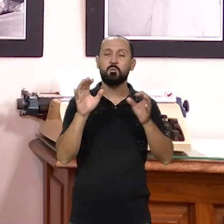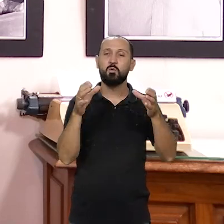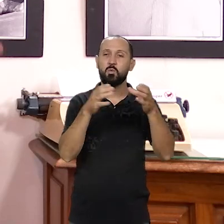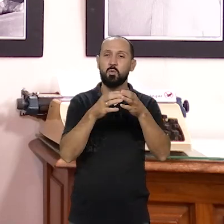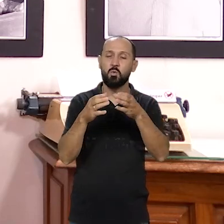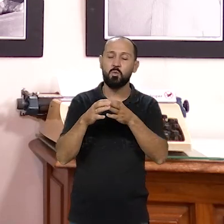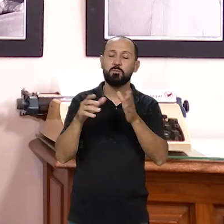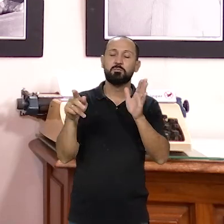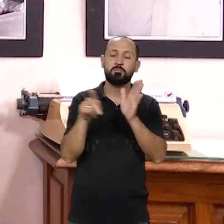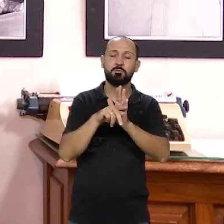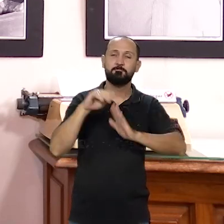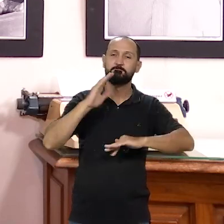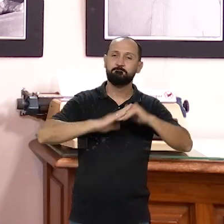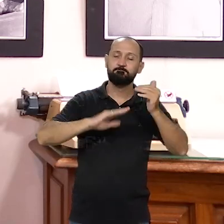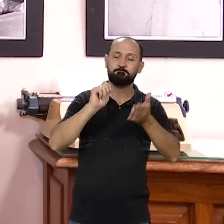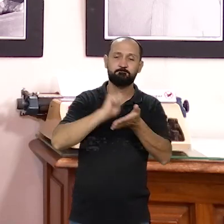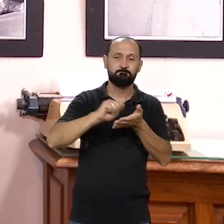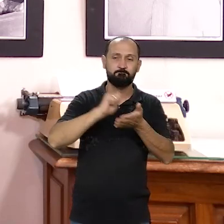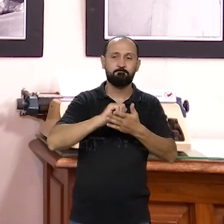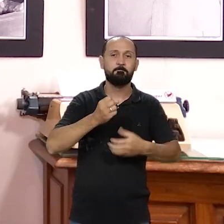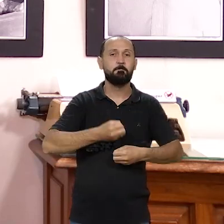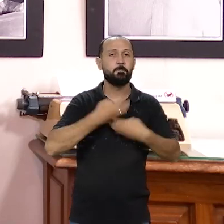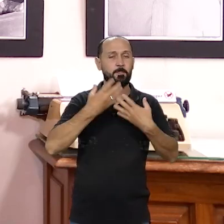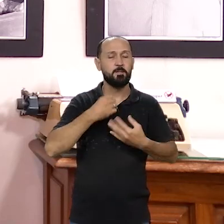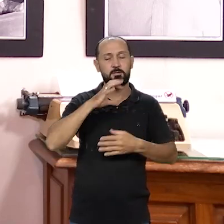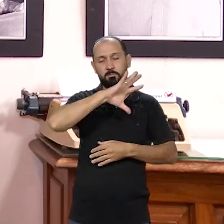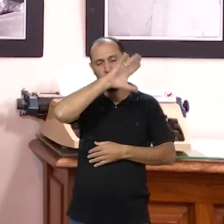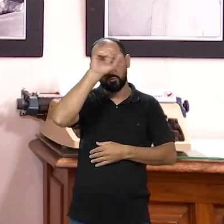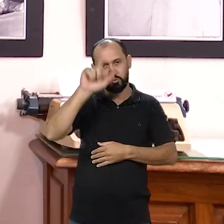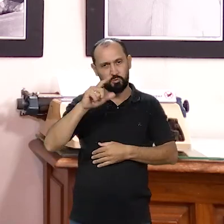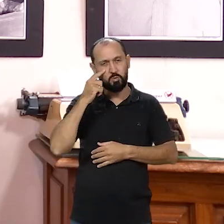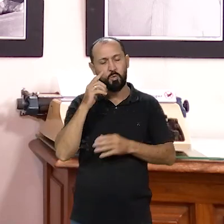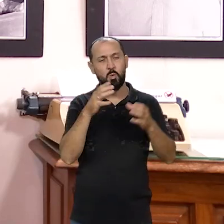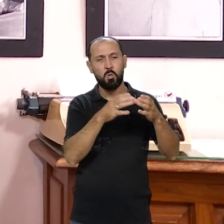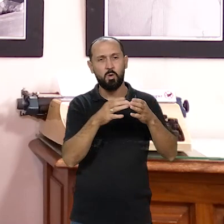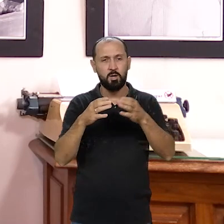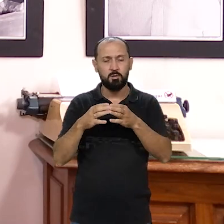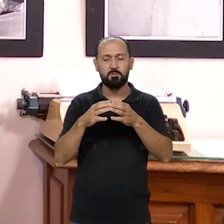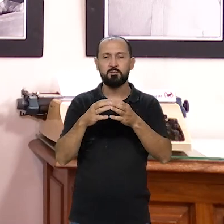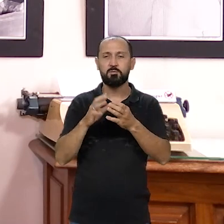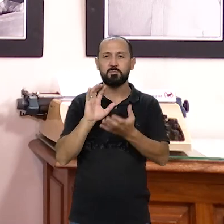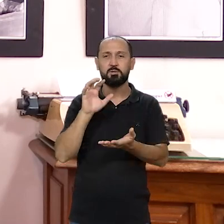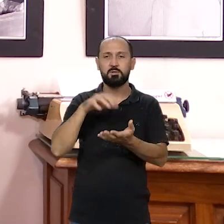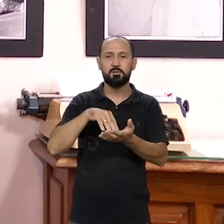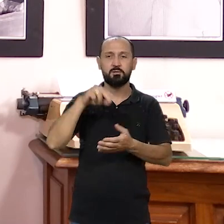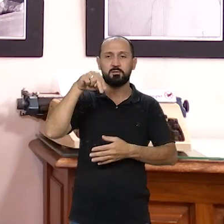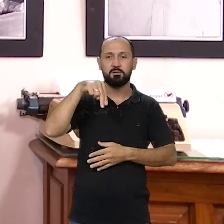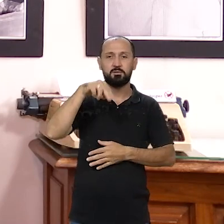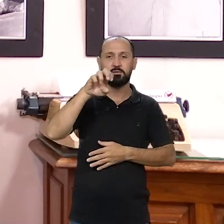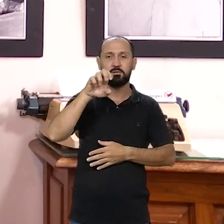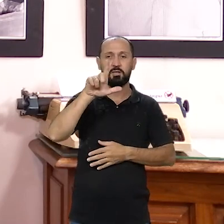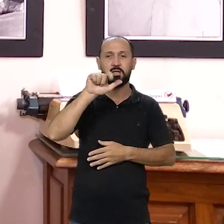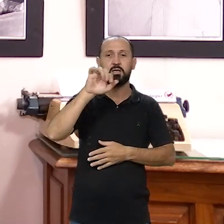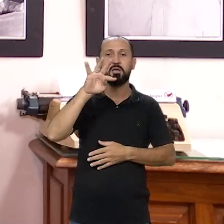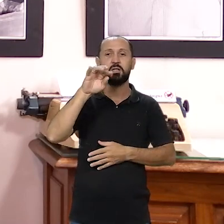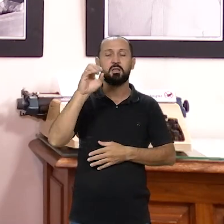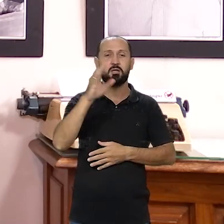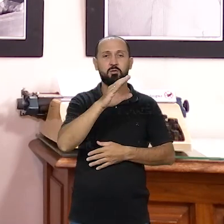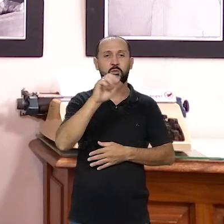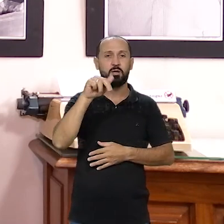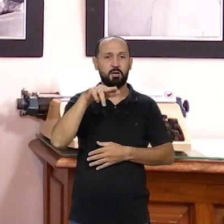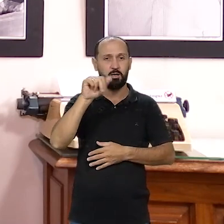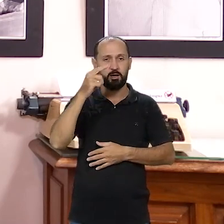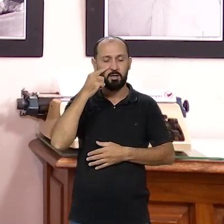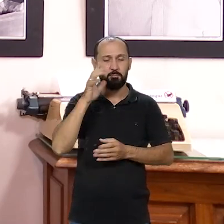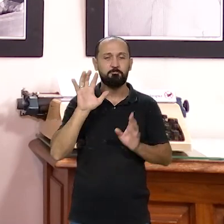um movimento de artistas e produtores de Mato Grosso do Sul. Entidades como a Fundação Nelito Câmara